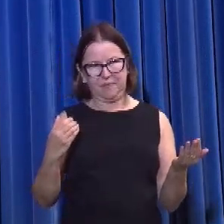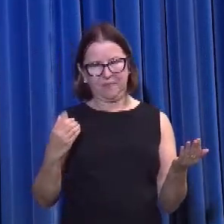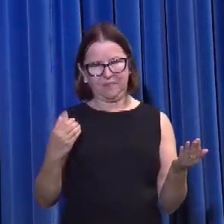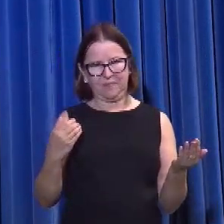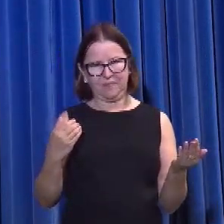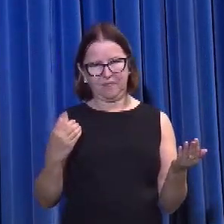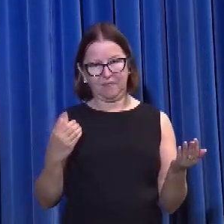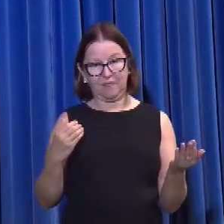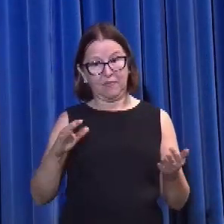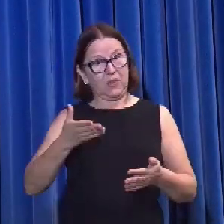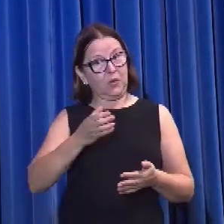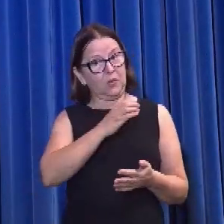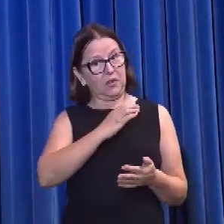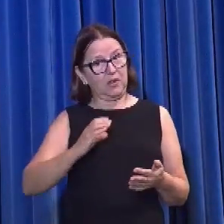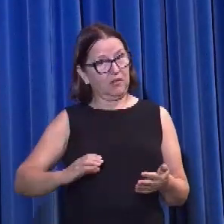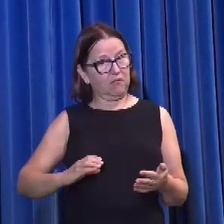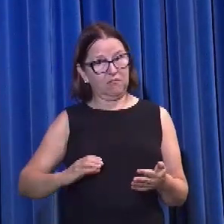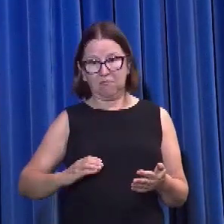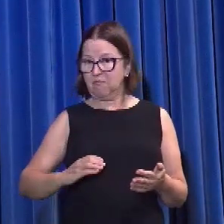então Cristo não está em mim.